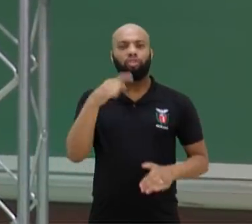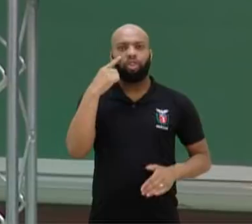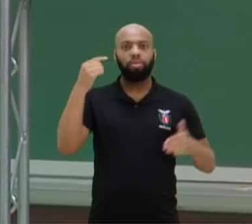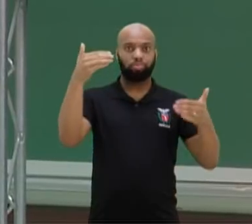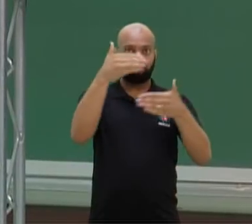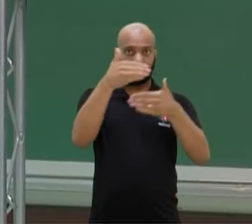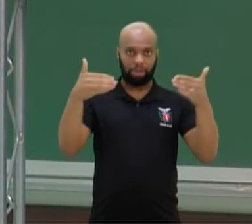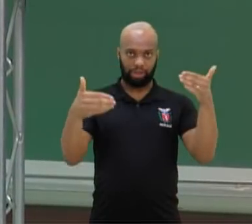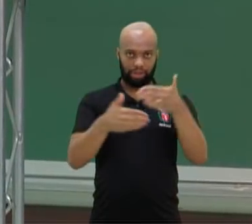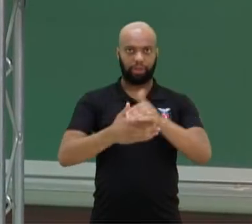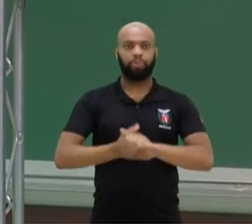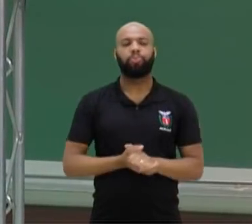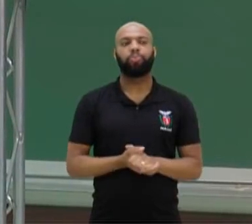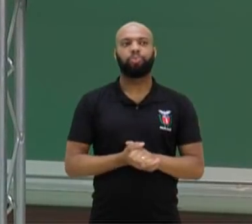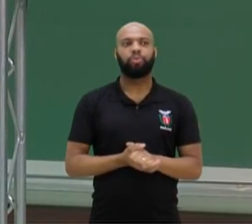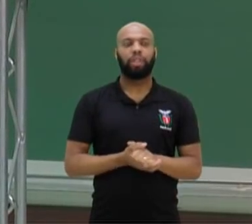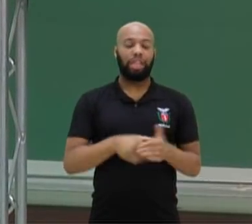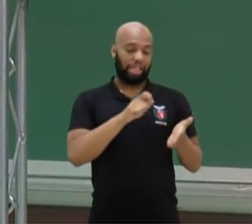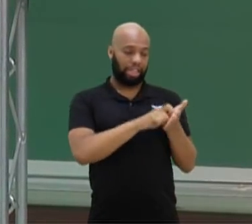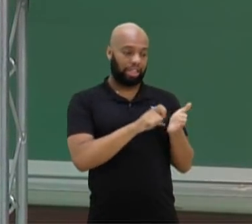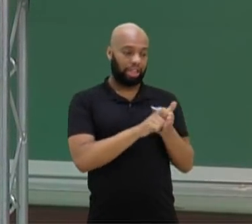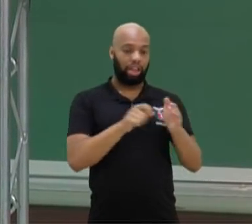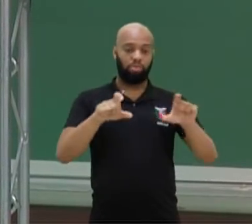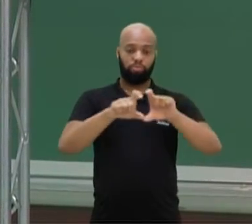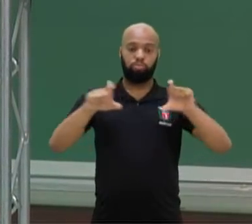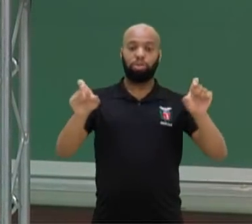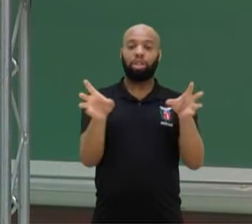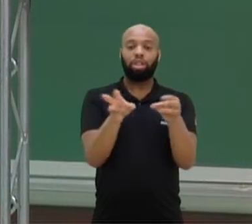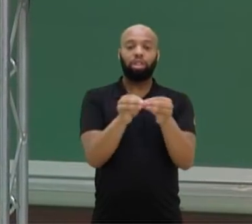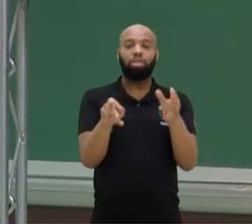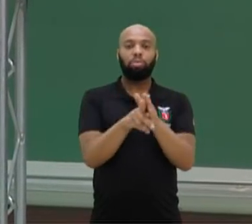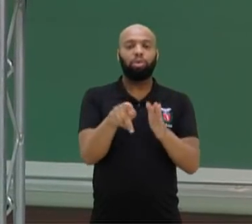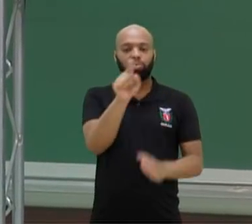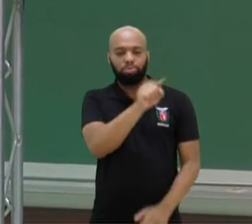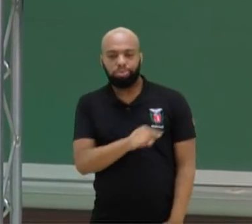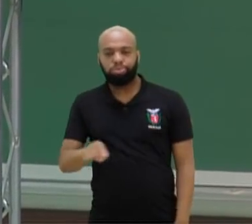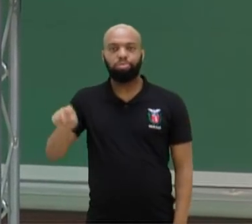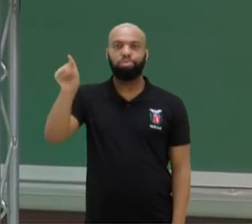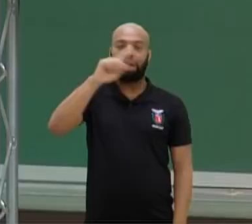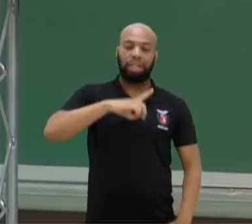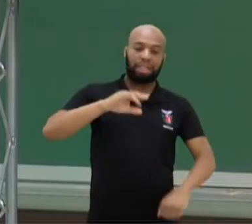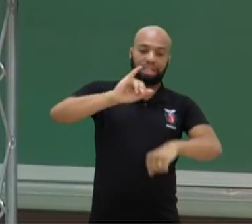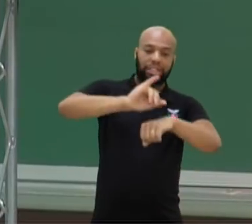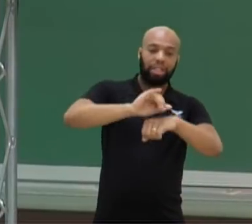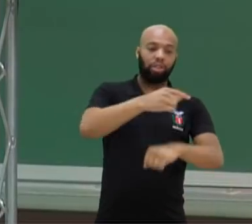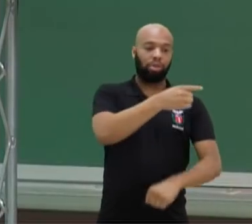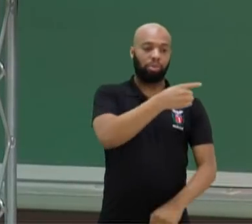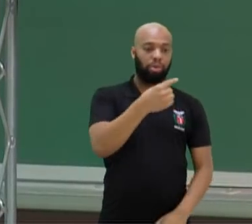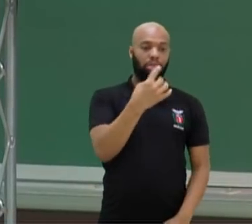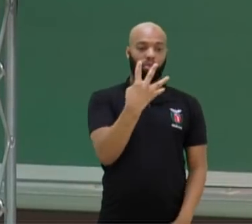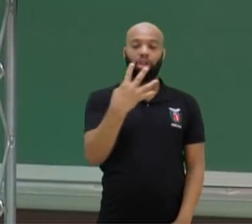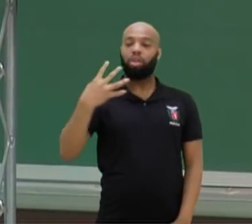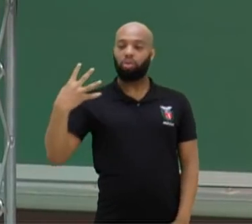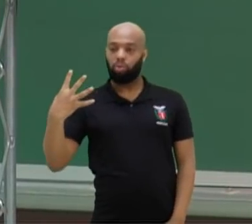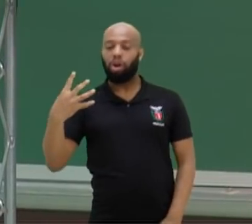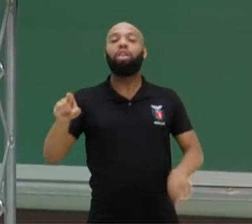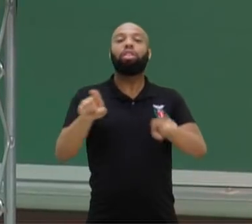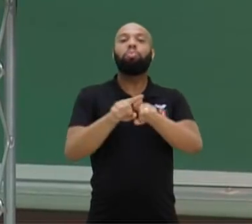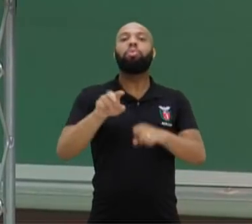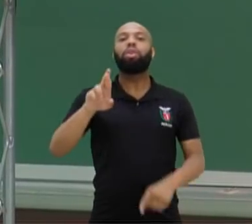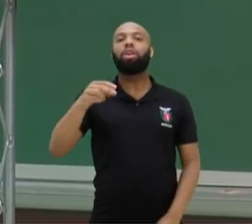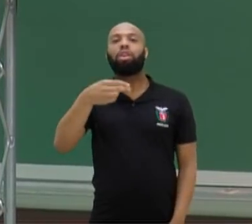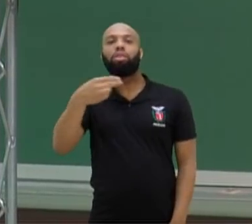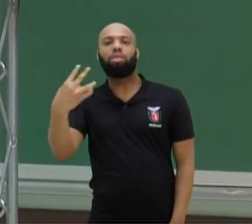slide. Escreva a equação reduzida da circunferência de centro negativo 4, 4 e raio 4. Muito